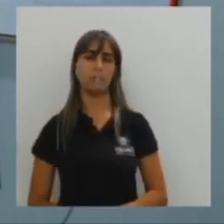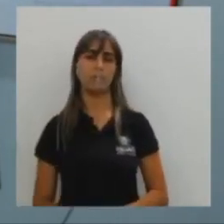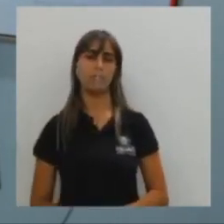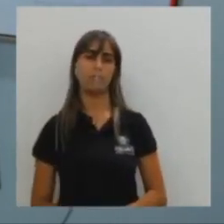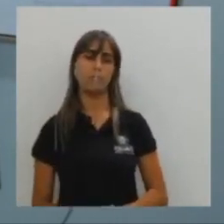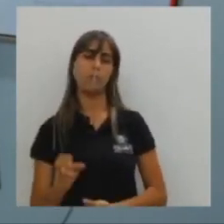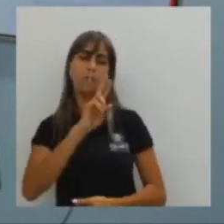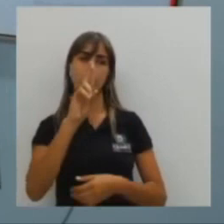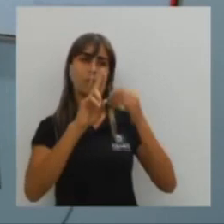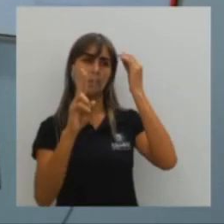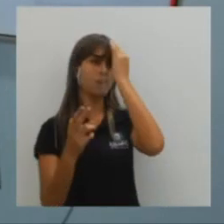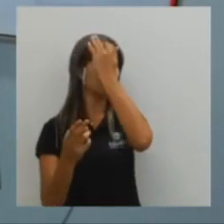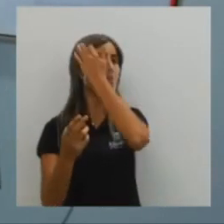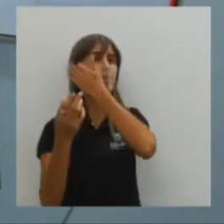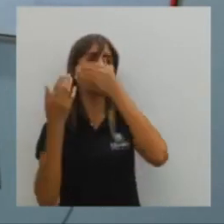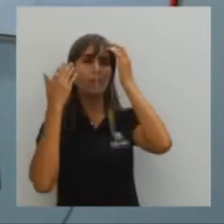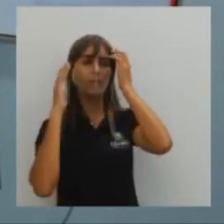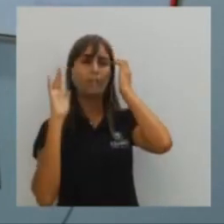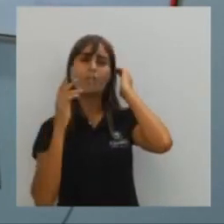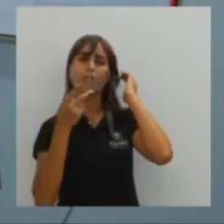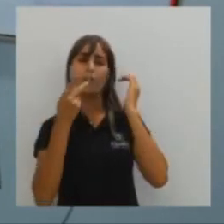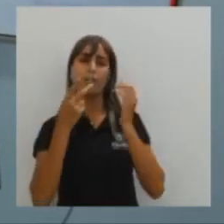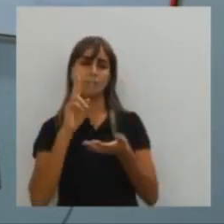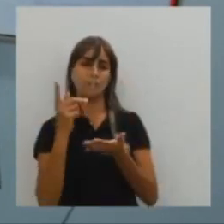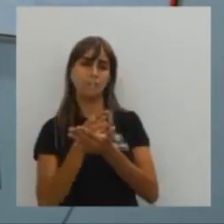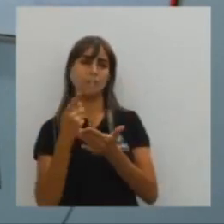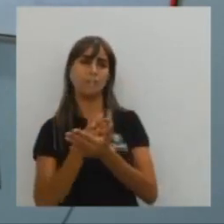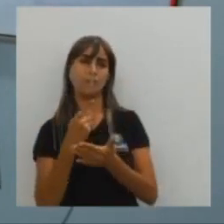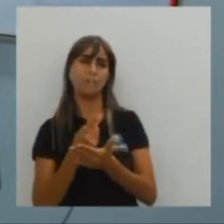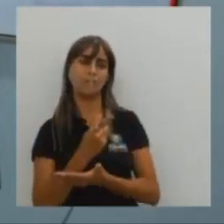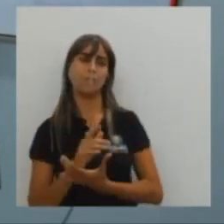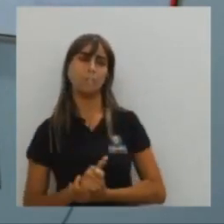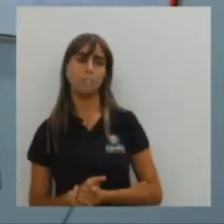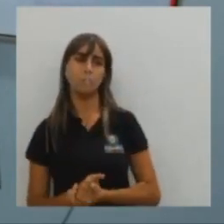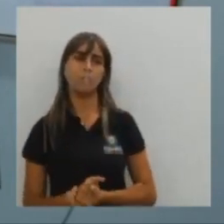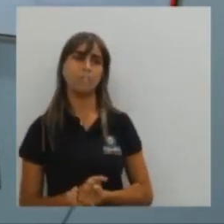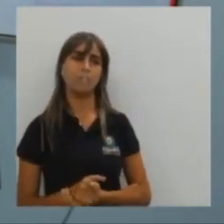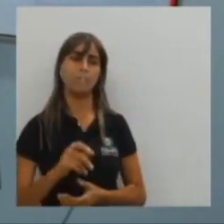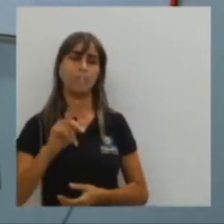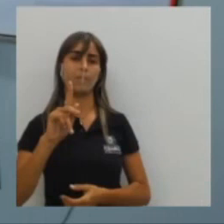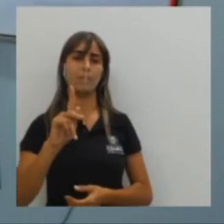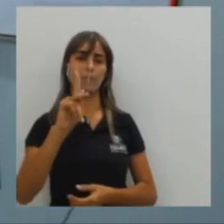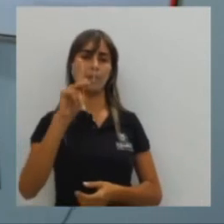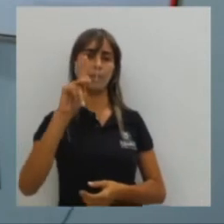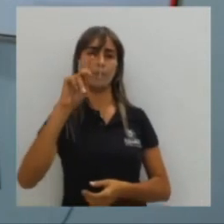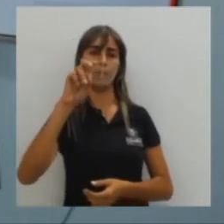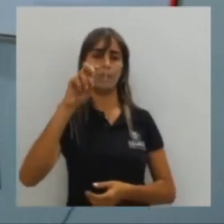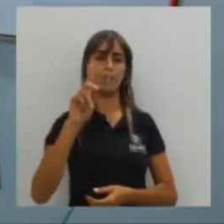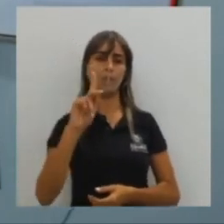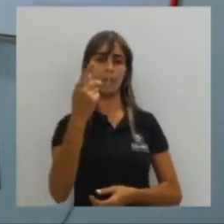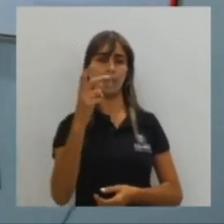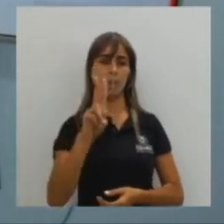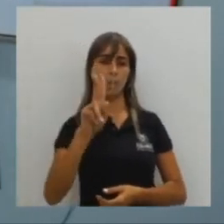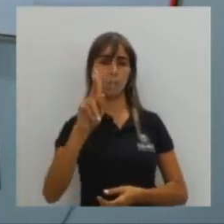Tem um nome aqui que eu acho, não vou nem me atrever, que eu acho que eu vou pronunciar de forma errada, mas eu acho que é Cransler,